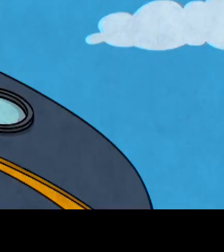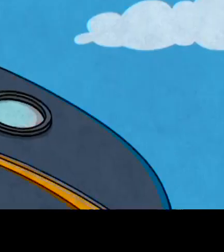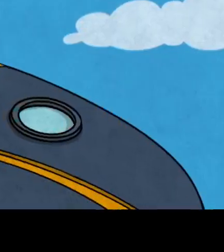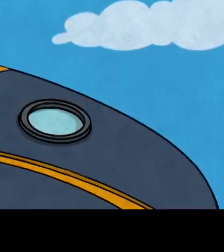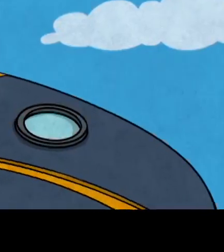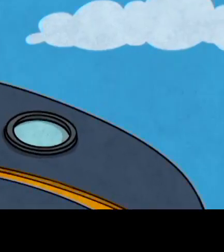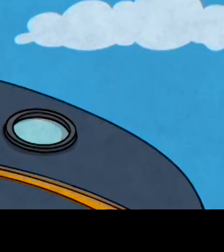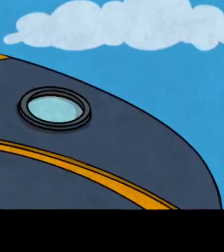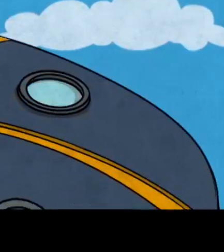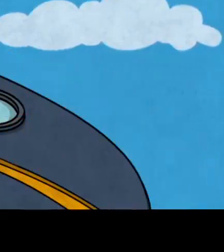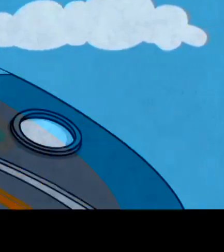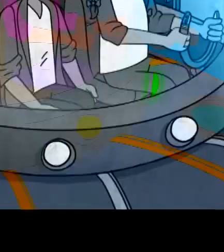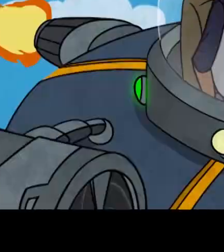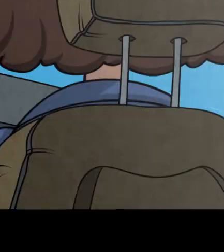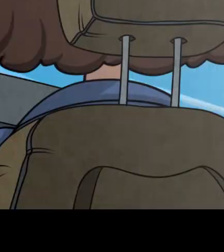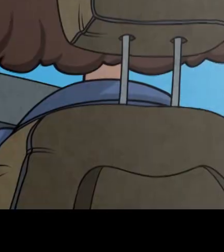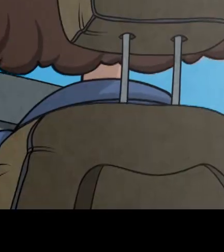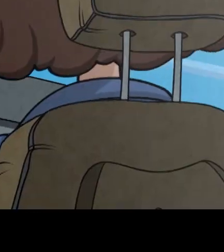várias outras aventuras.